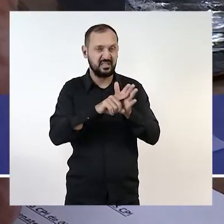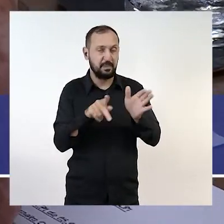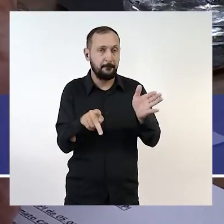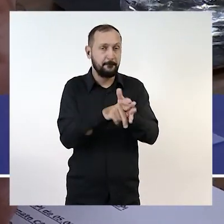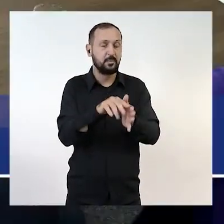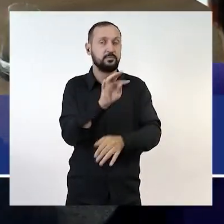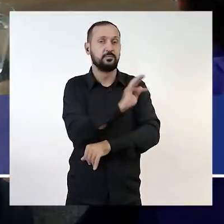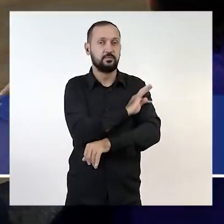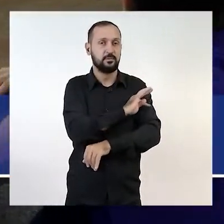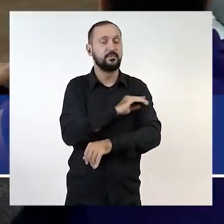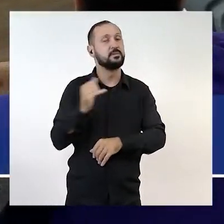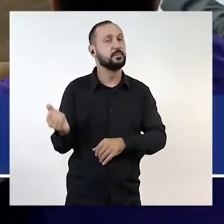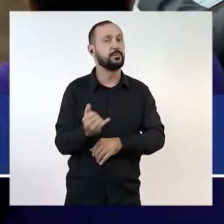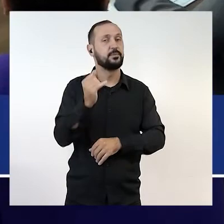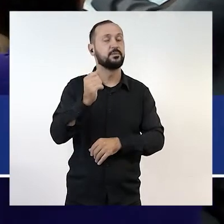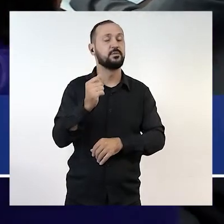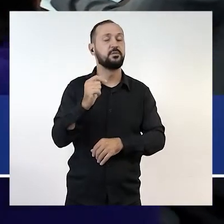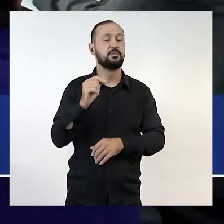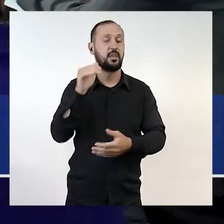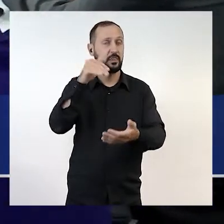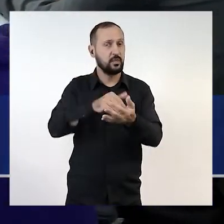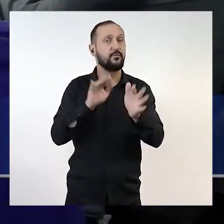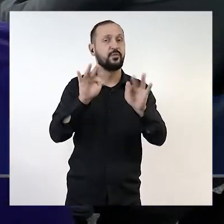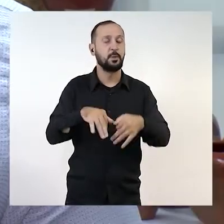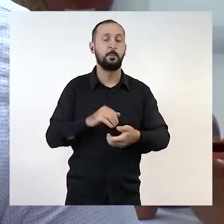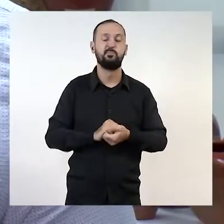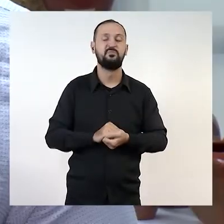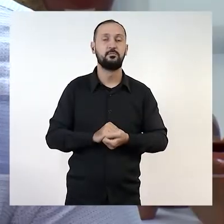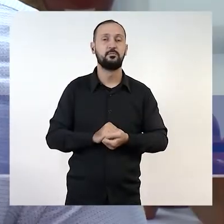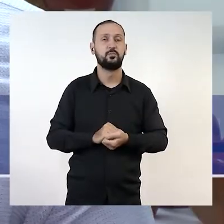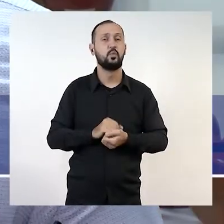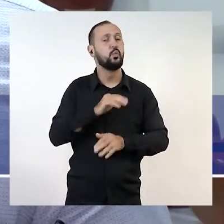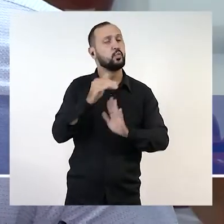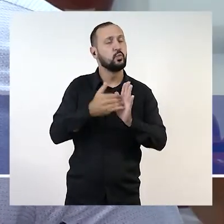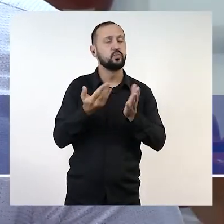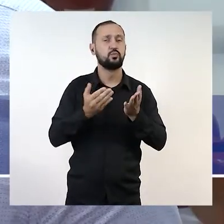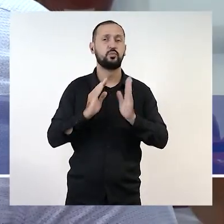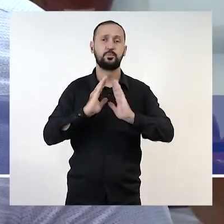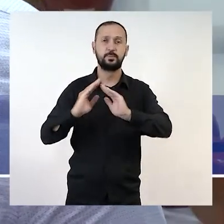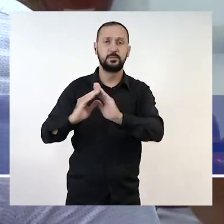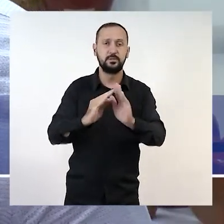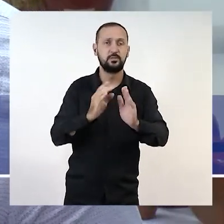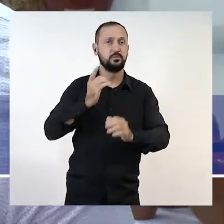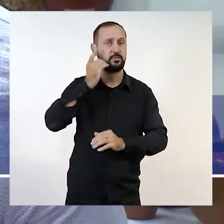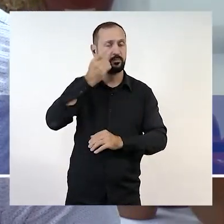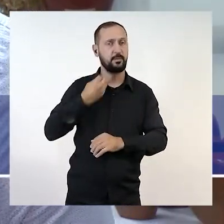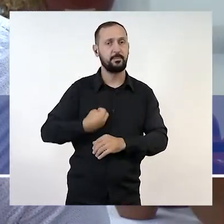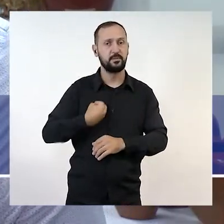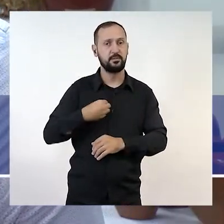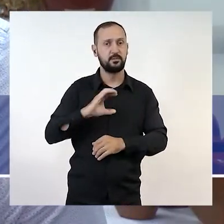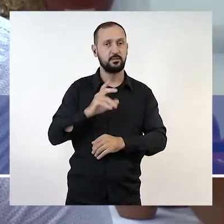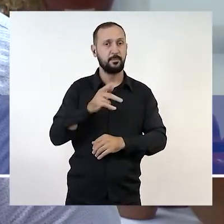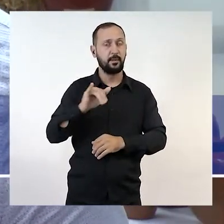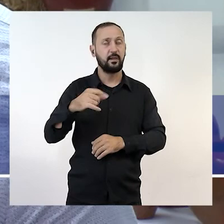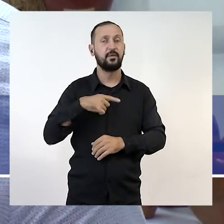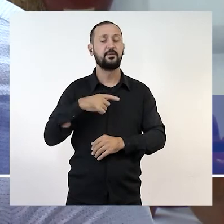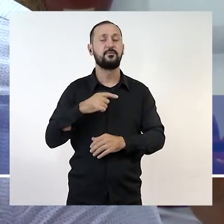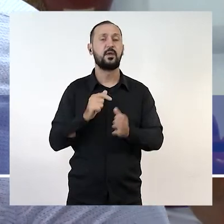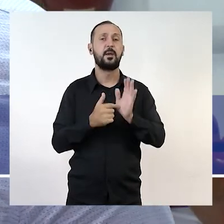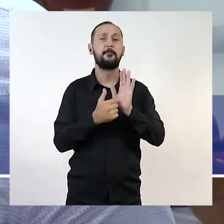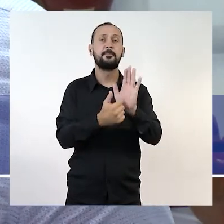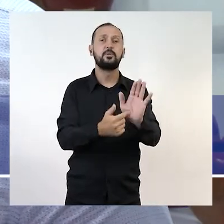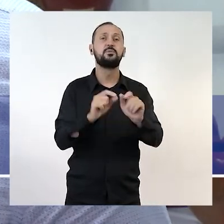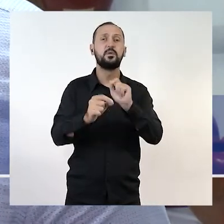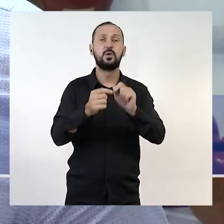devem desempenhar papel fundamental no resultado final. Todos os requerimentos dos deputados integrantes da CPI vão